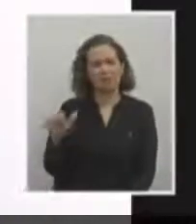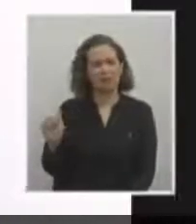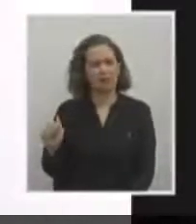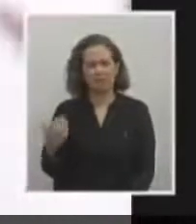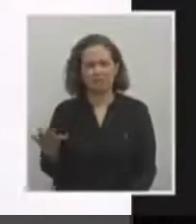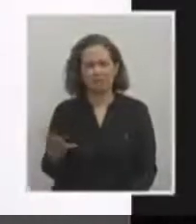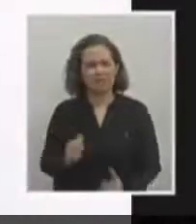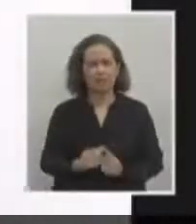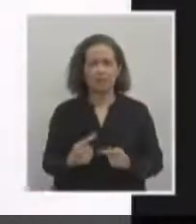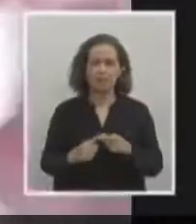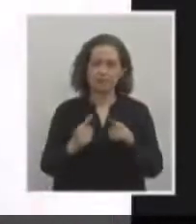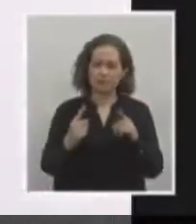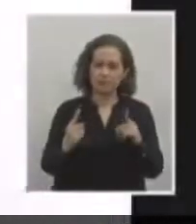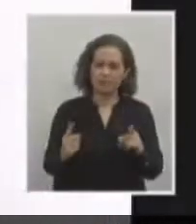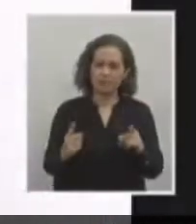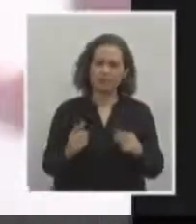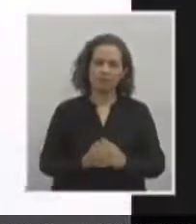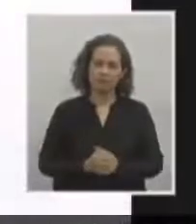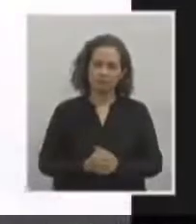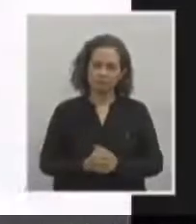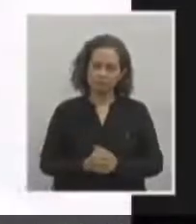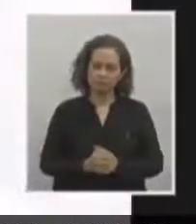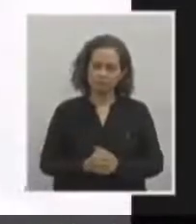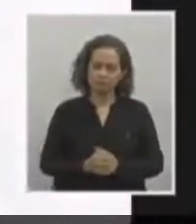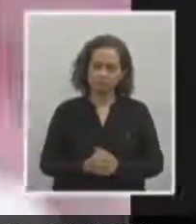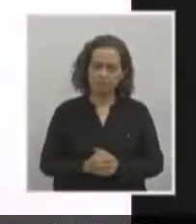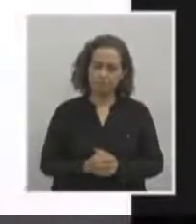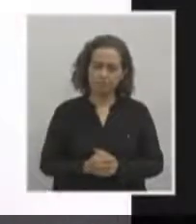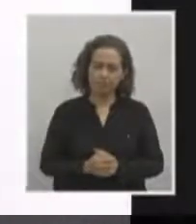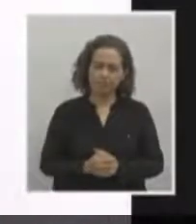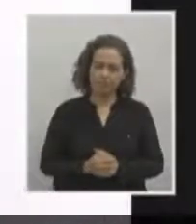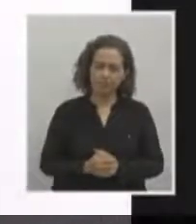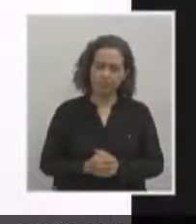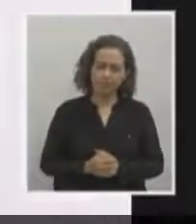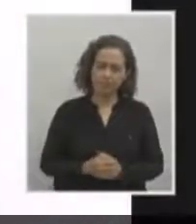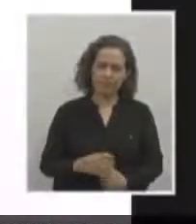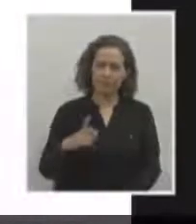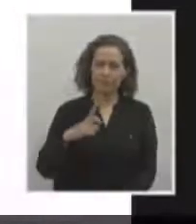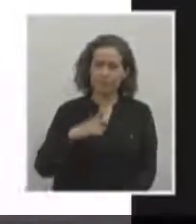é diretor, ele afasta, quando ele é vice-diretor, ele afasta,